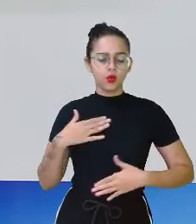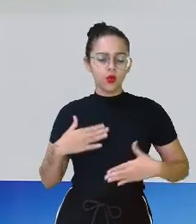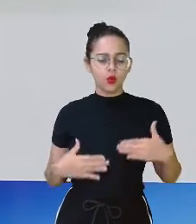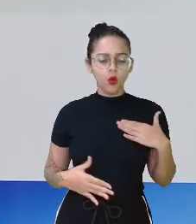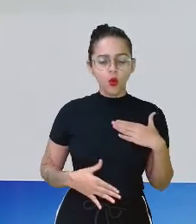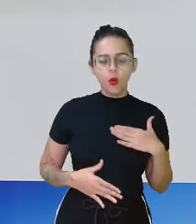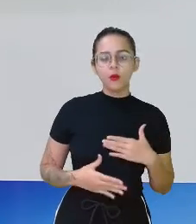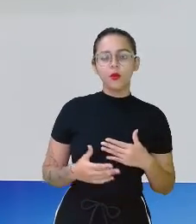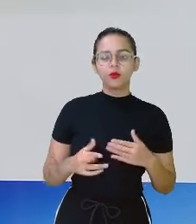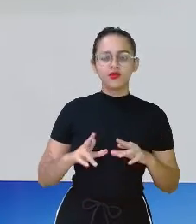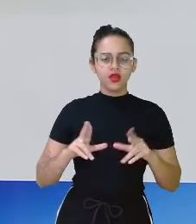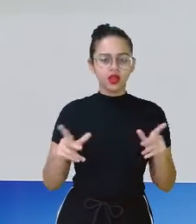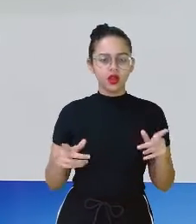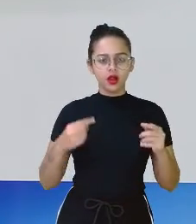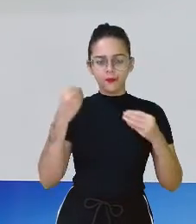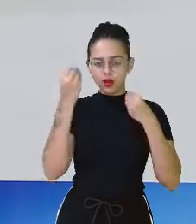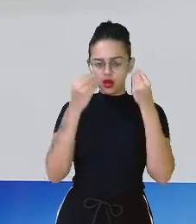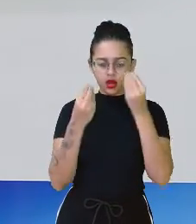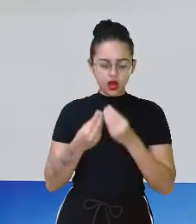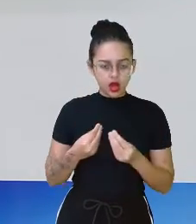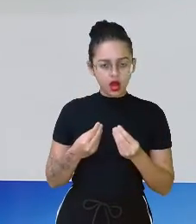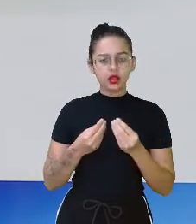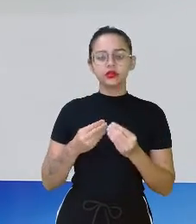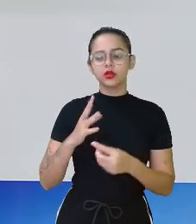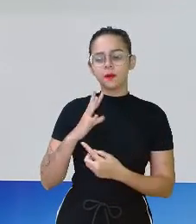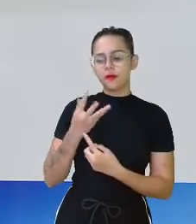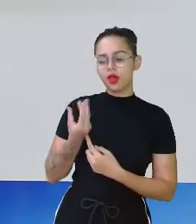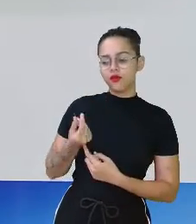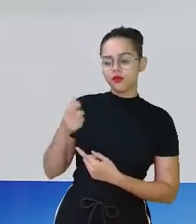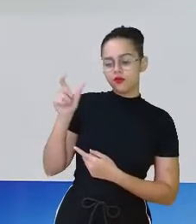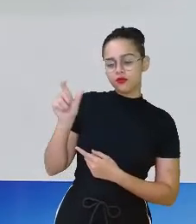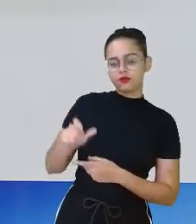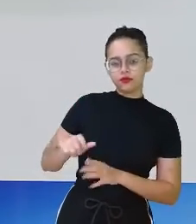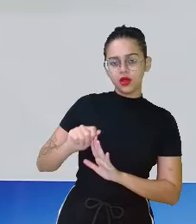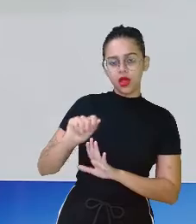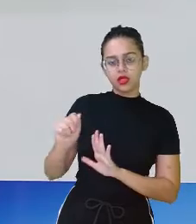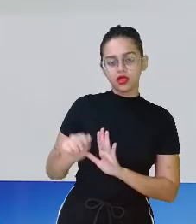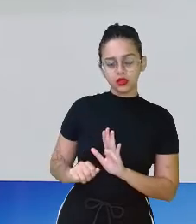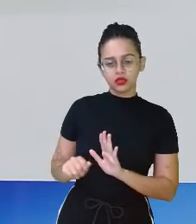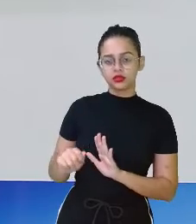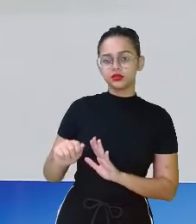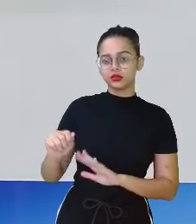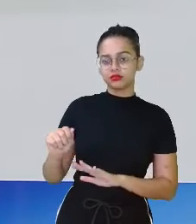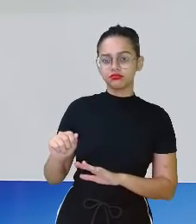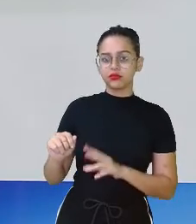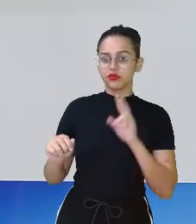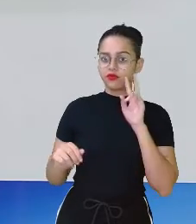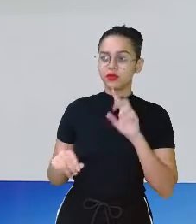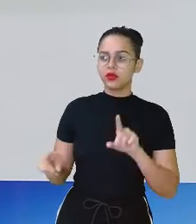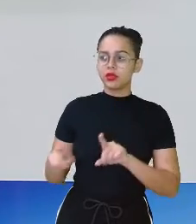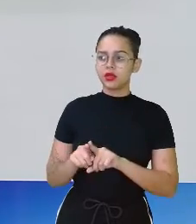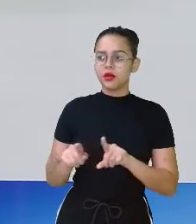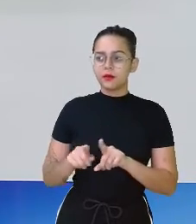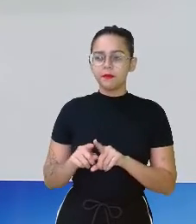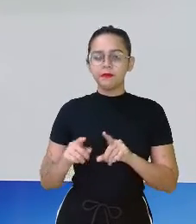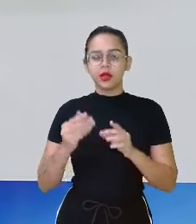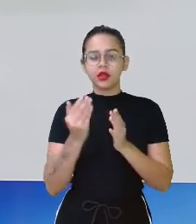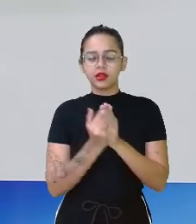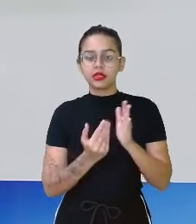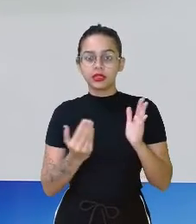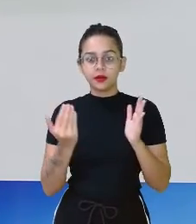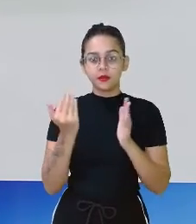da maquiagem, né, da performance do artista. A gente viu um pouco também a coisa do teatro pós-dramático,